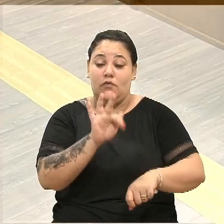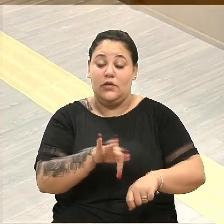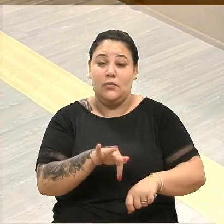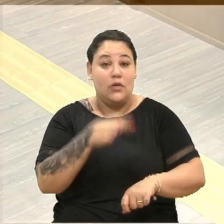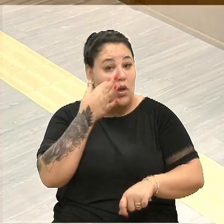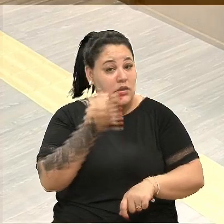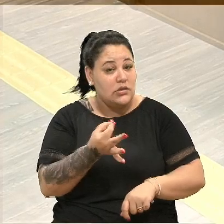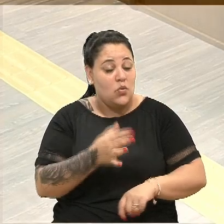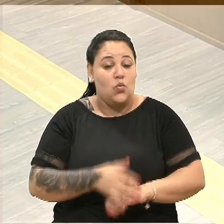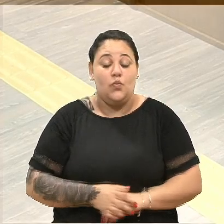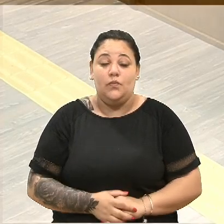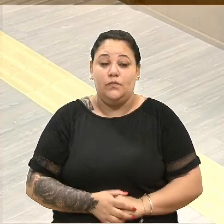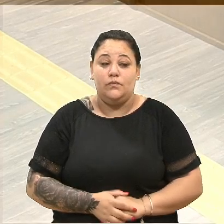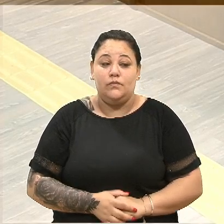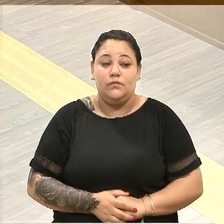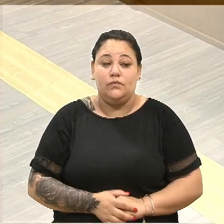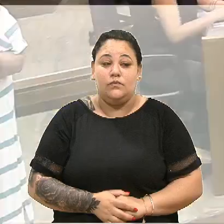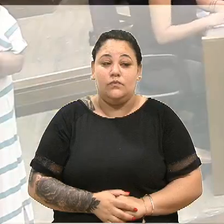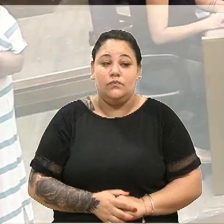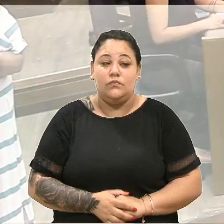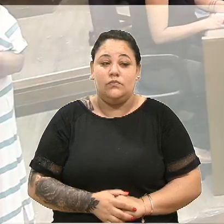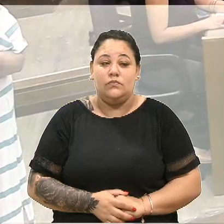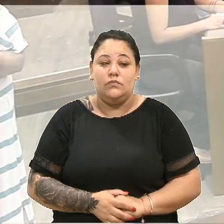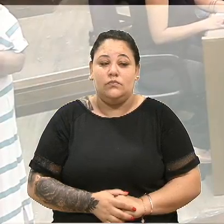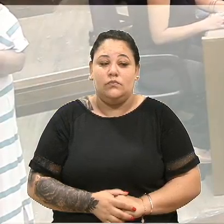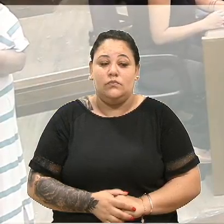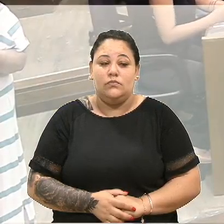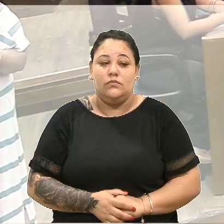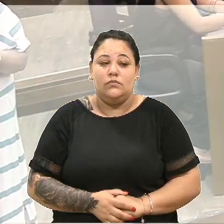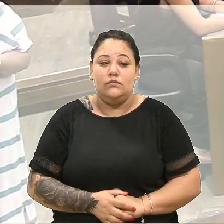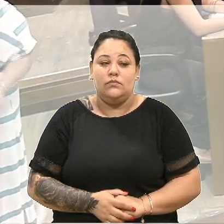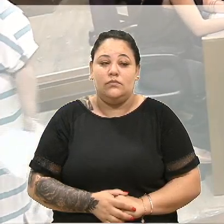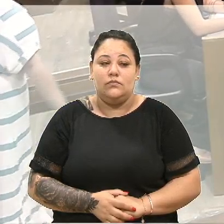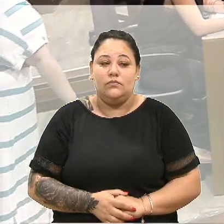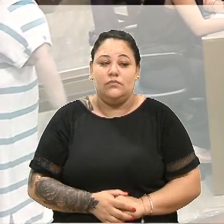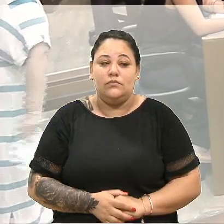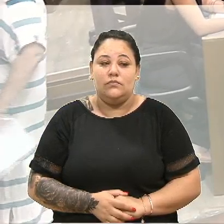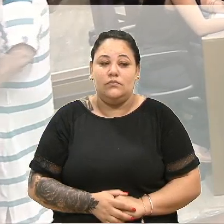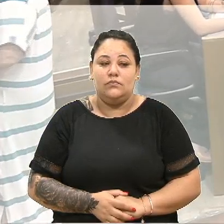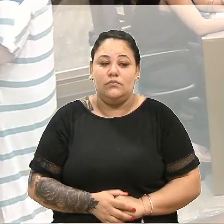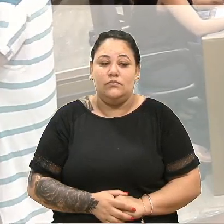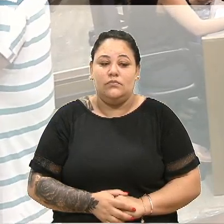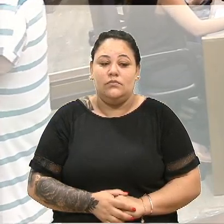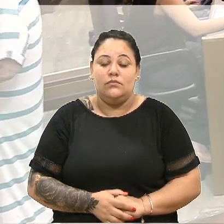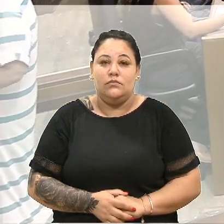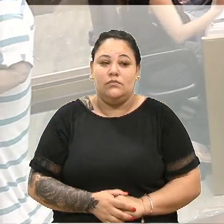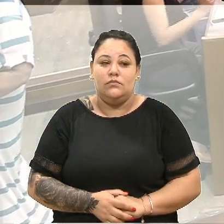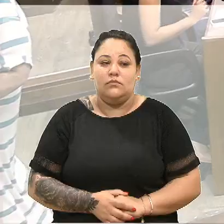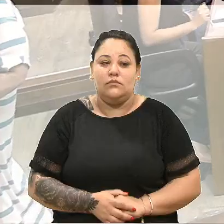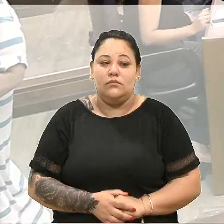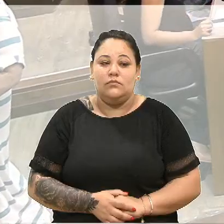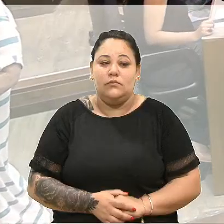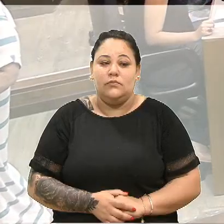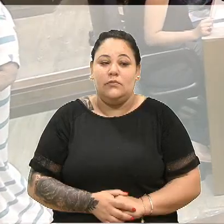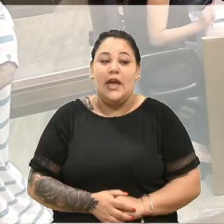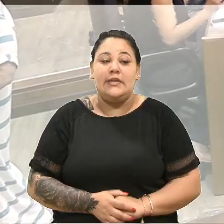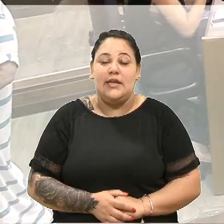Próximo vereador inscrito, o vereador Lucas Dil. Obrigado, presidente, nobres colegas. Também me somar a esse